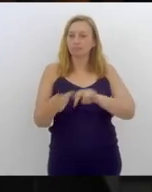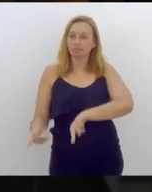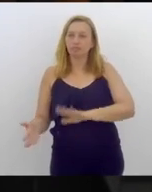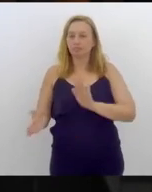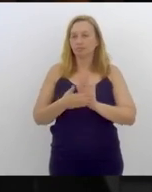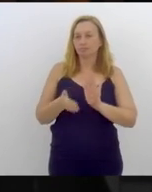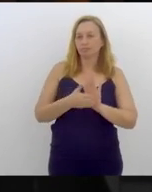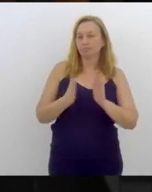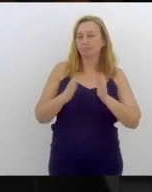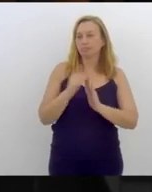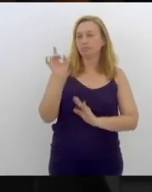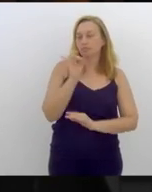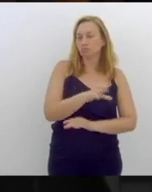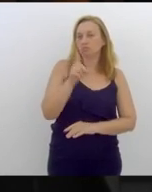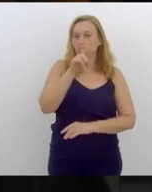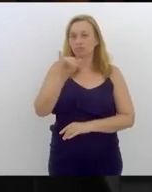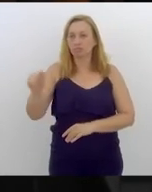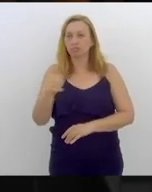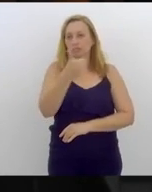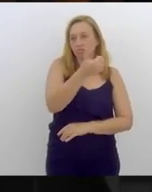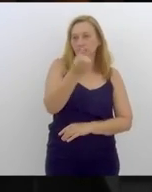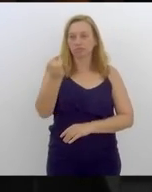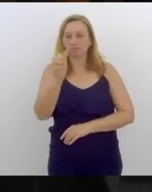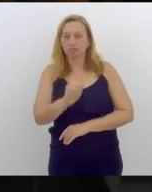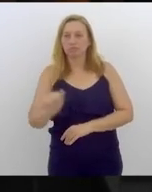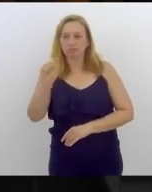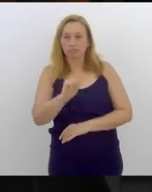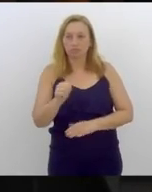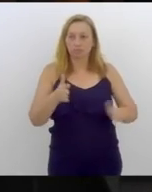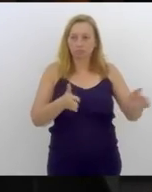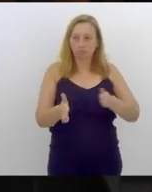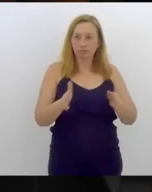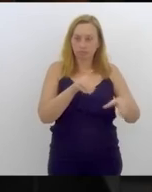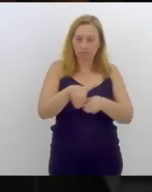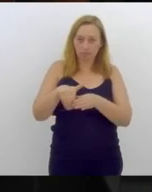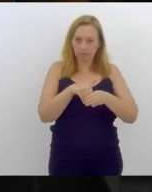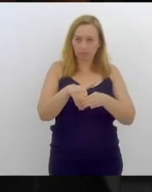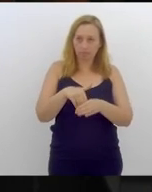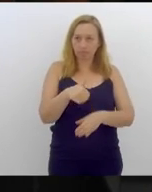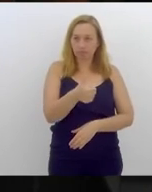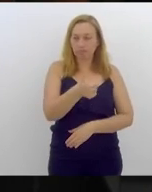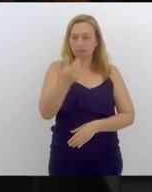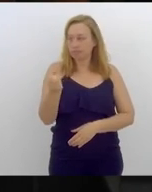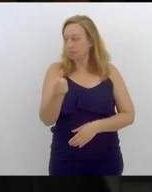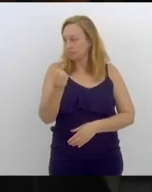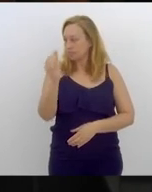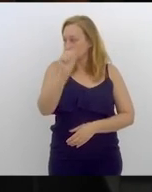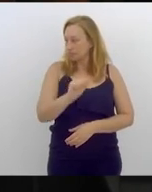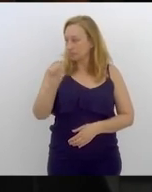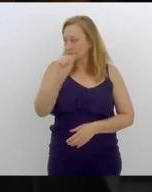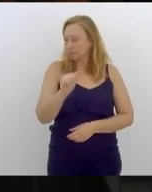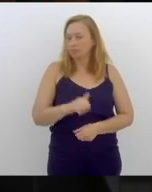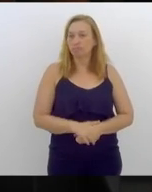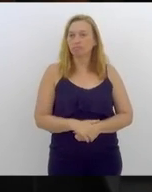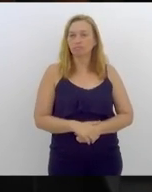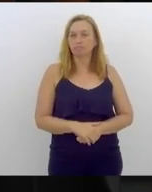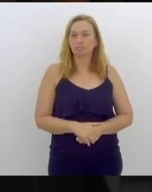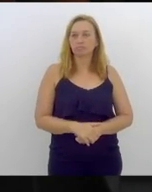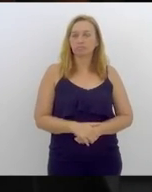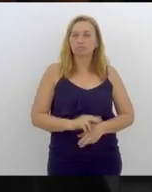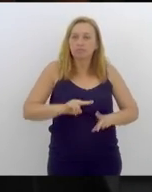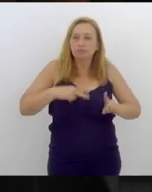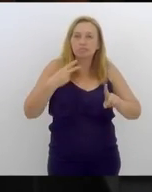no último dia no dia 16 de agosto em pleno processo eleitoral 26 de agosto em pleno processo eleitoral a gente se